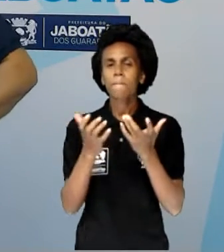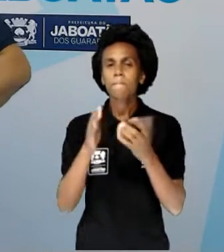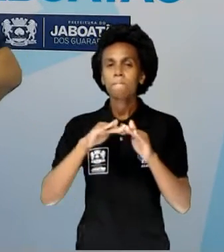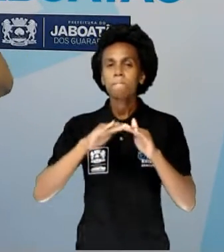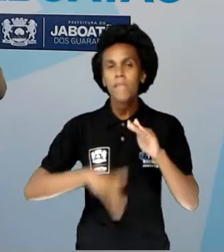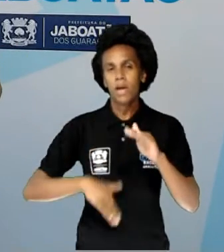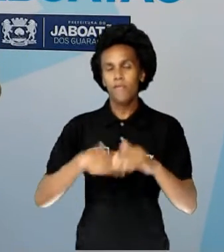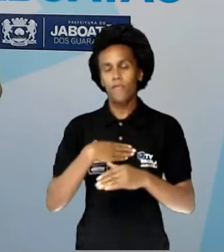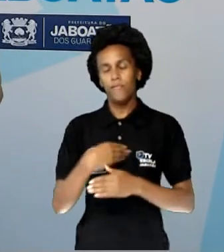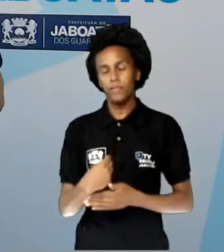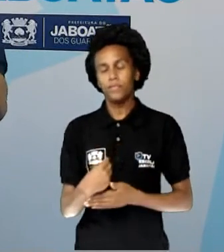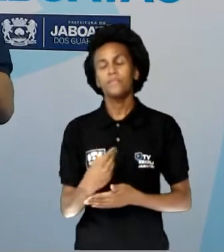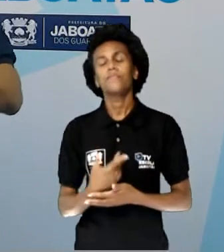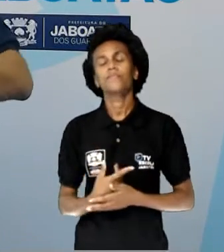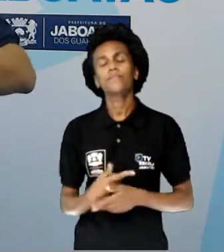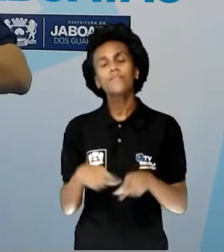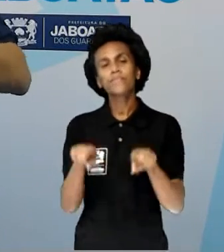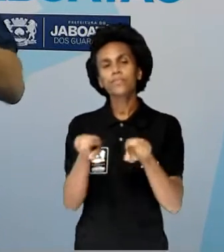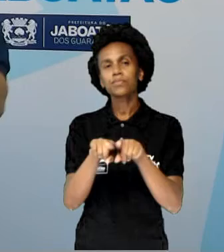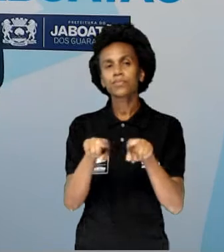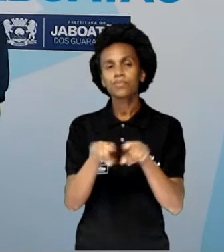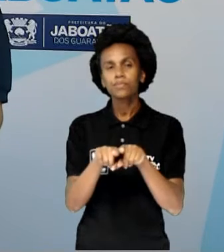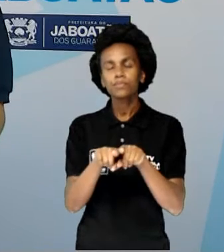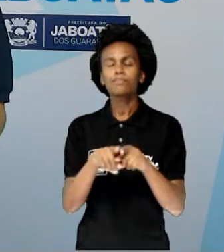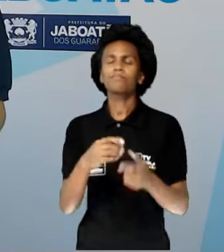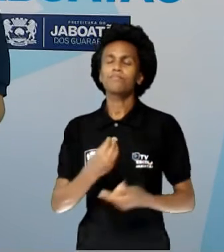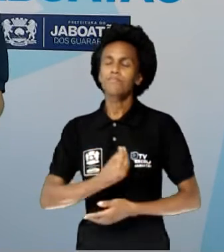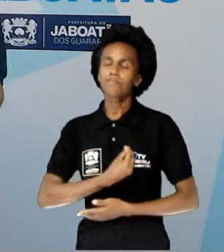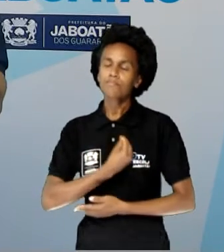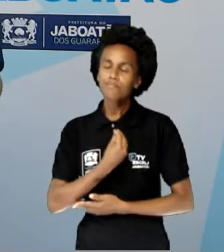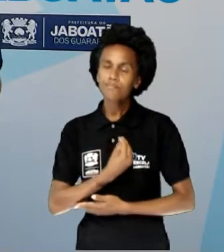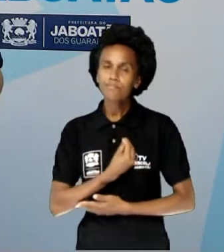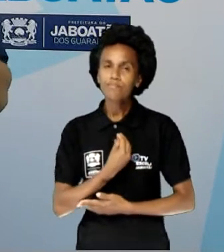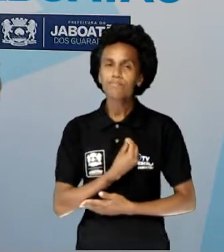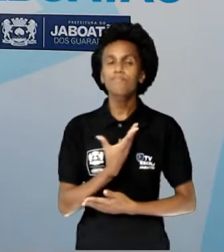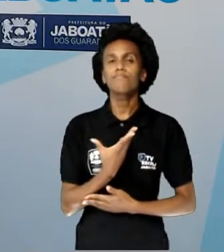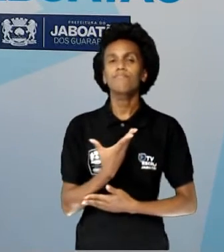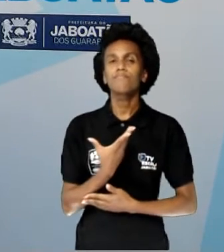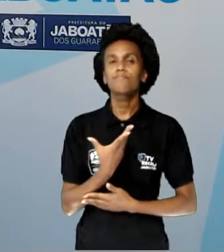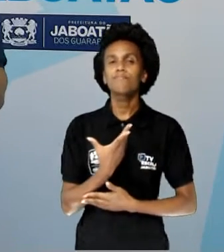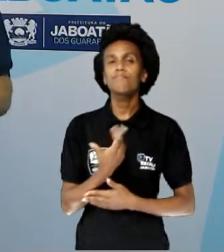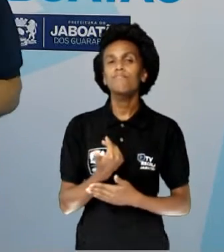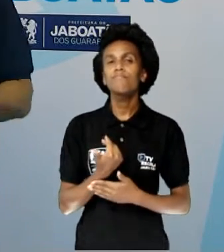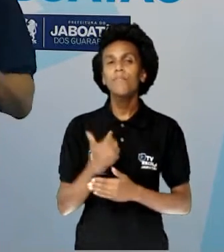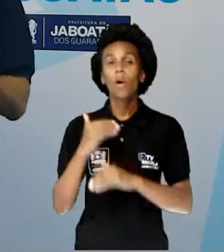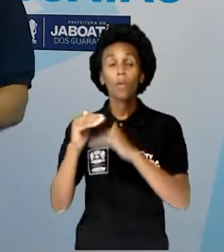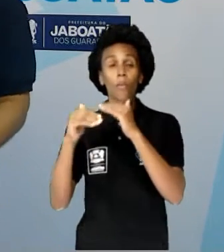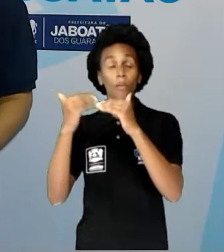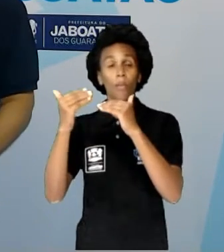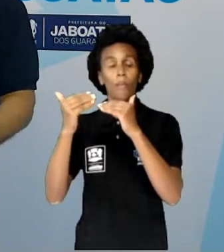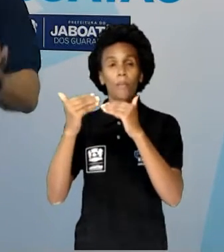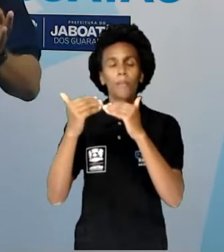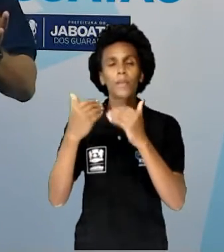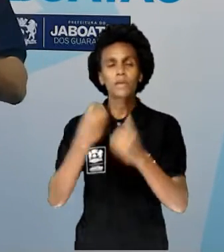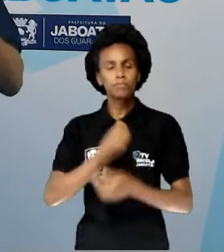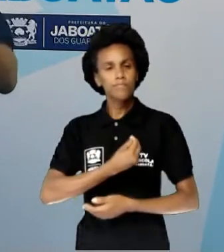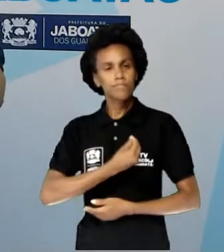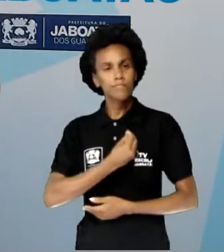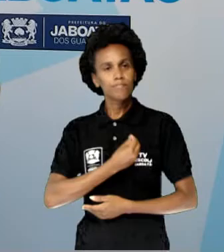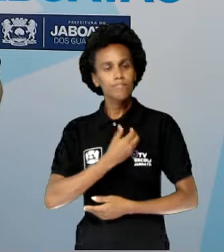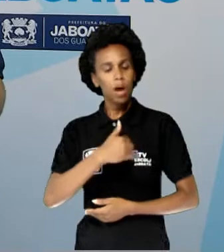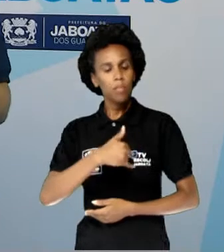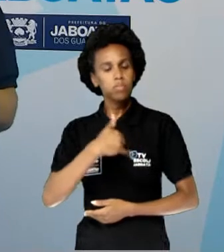disso, nós estamos evidenciando aí, vivenciando um aumento na expectativa de vida. Você vai anotar aí, ó. O